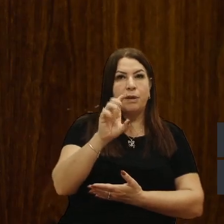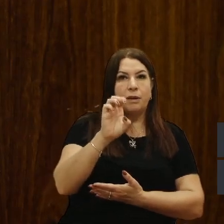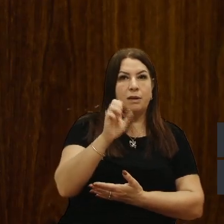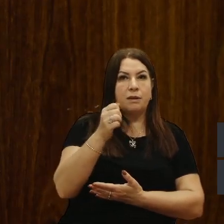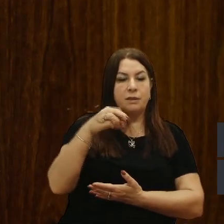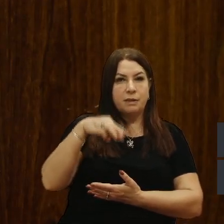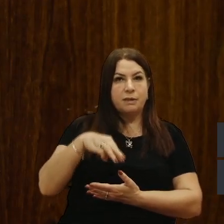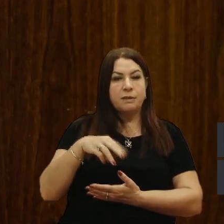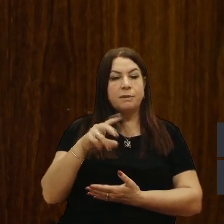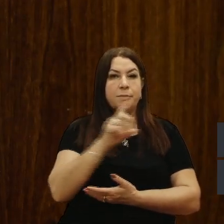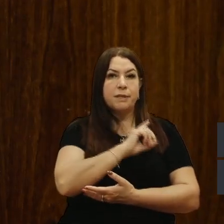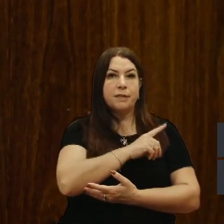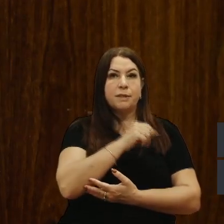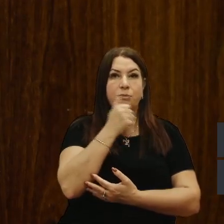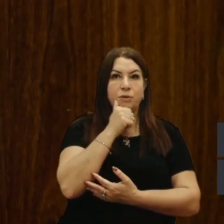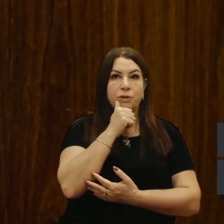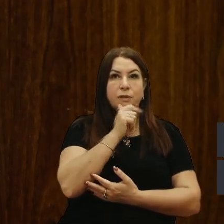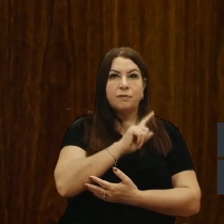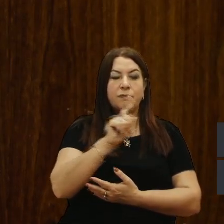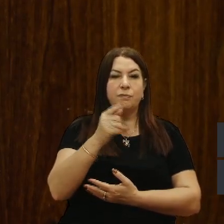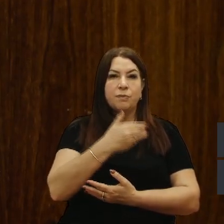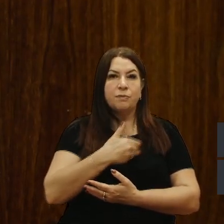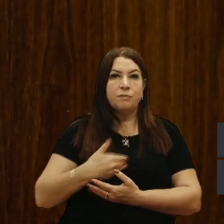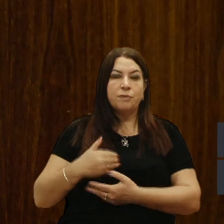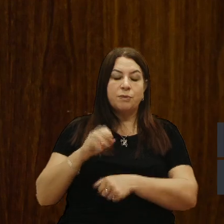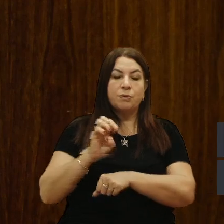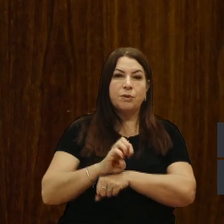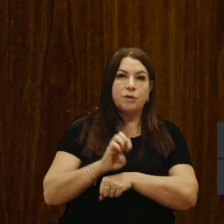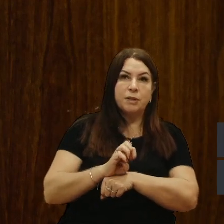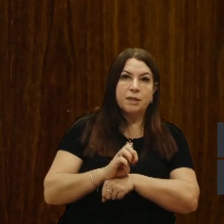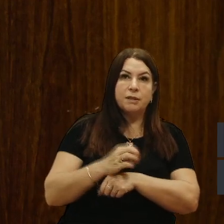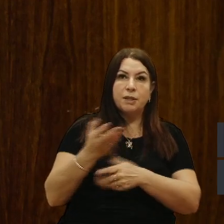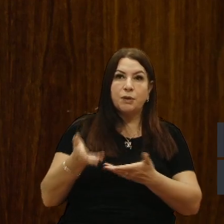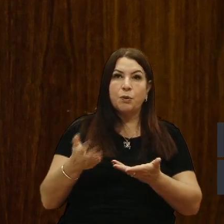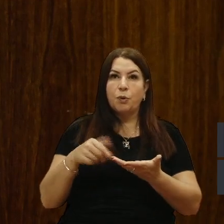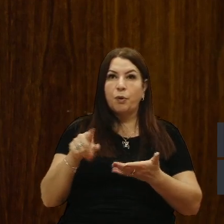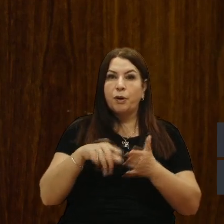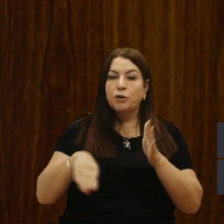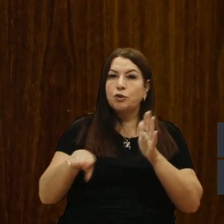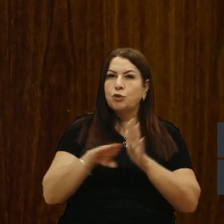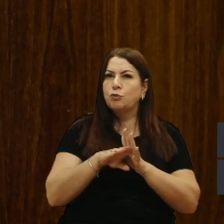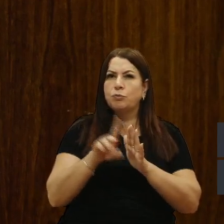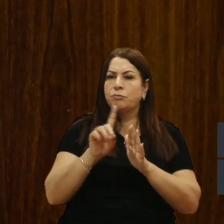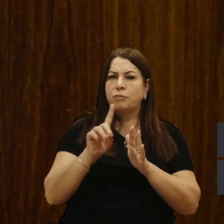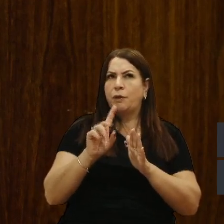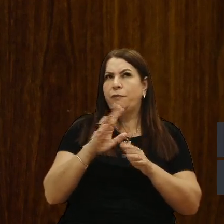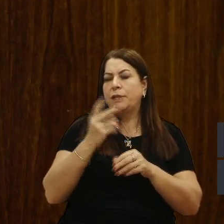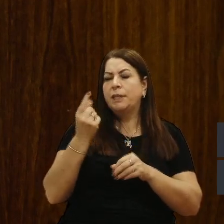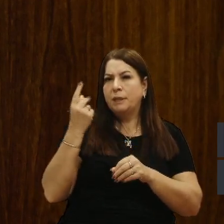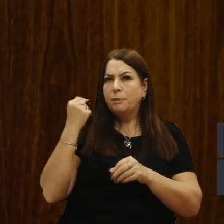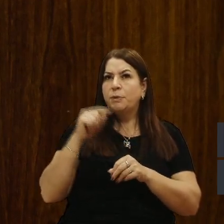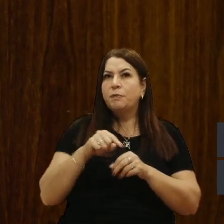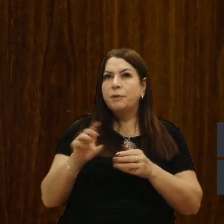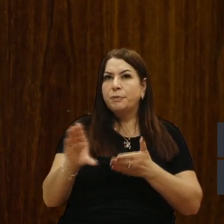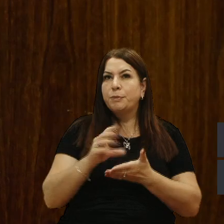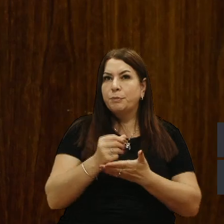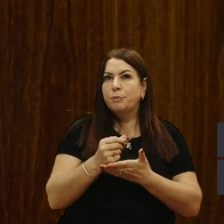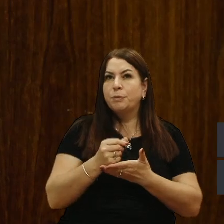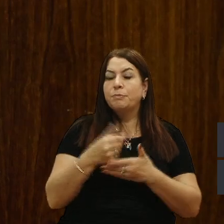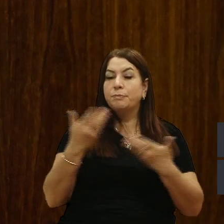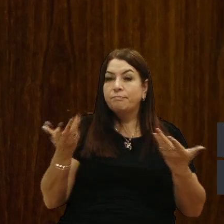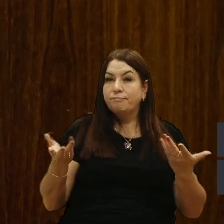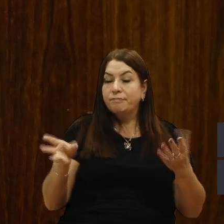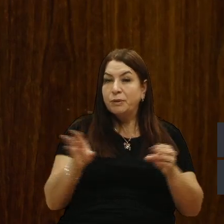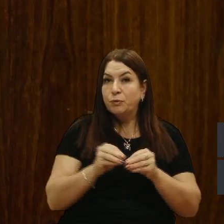a Delegacia da Mulher, e vai para o governo do Estado. E agora chegou, agora não, já faz um tempo, chegou a verba, resumo da